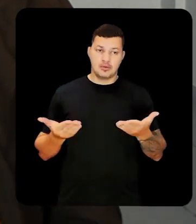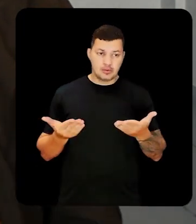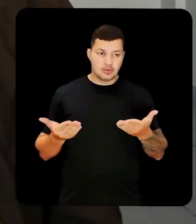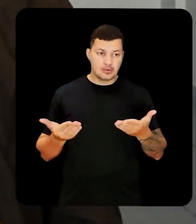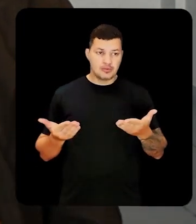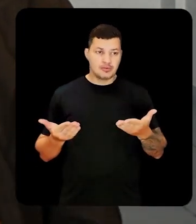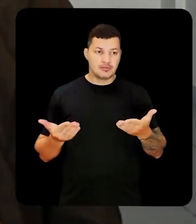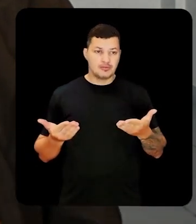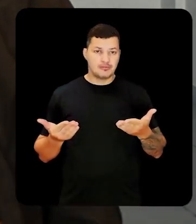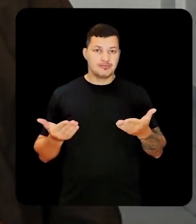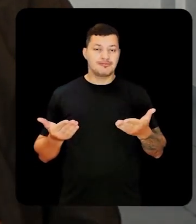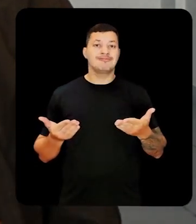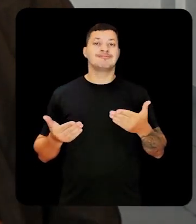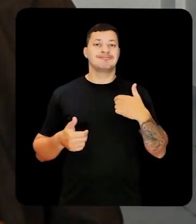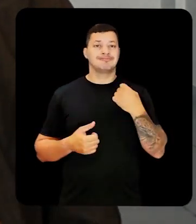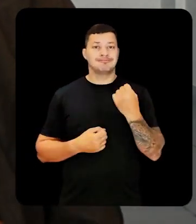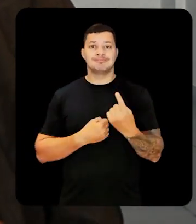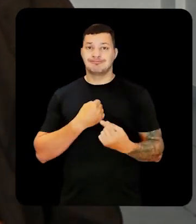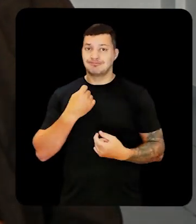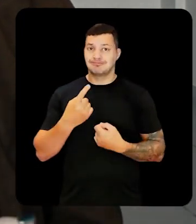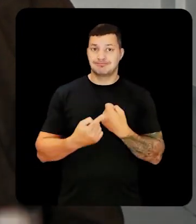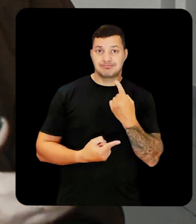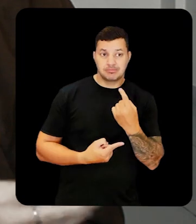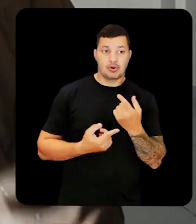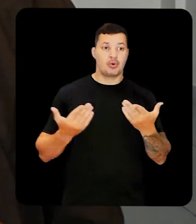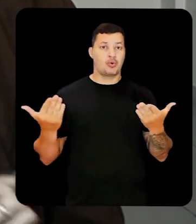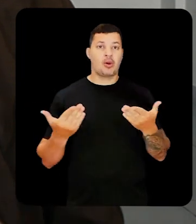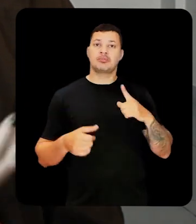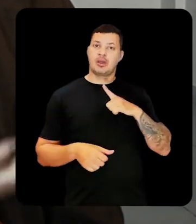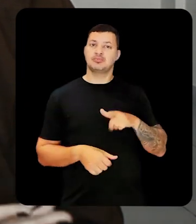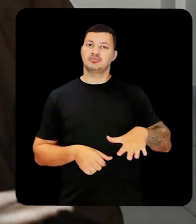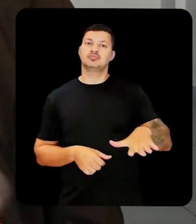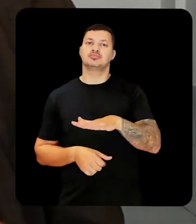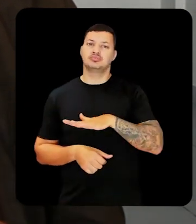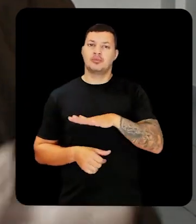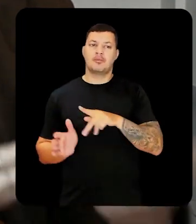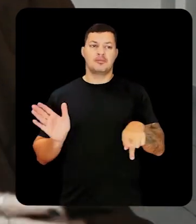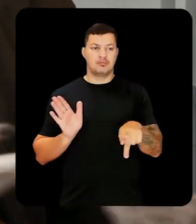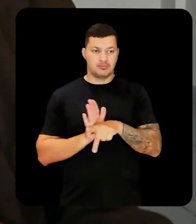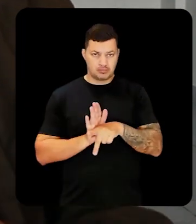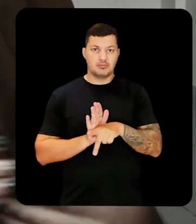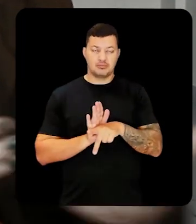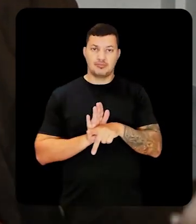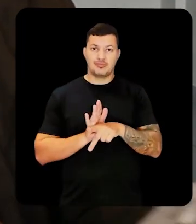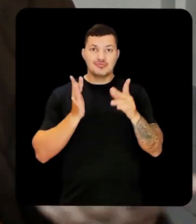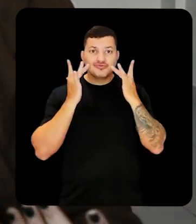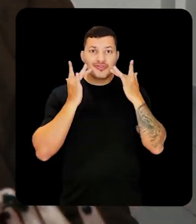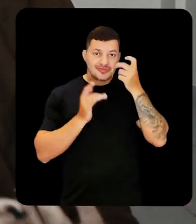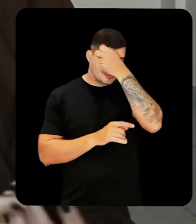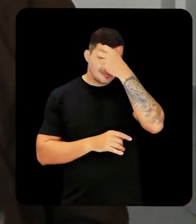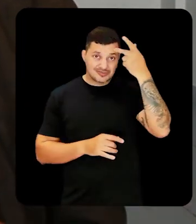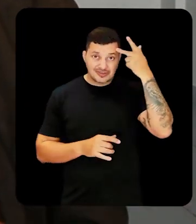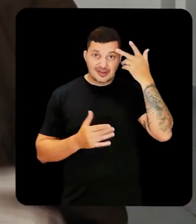hoje a gente quase não vê assim. O que a gente vê, embora a gente tenha um espaço que é um espaço do